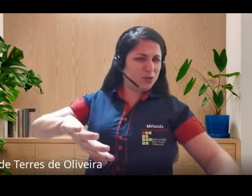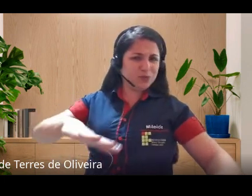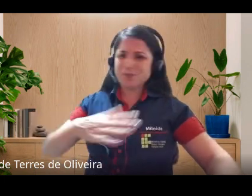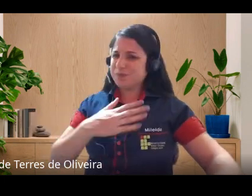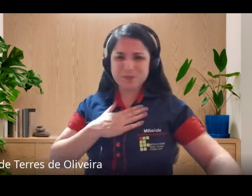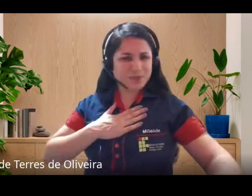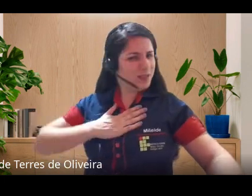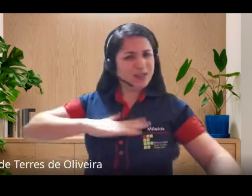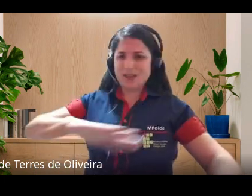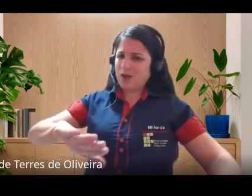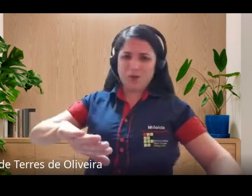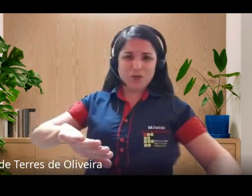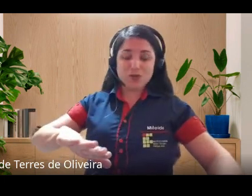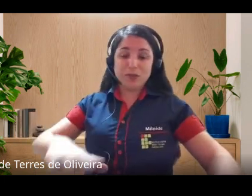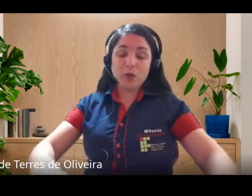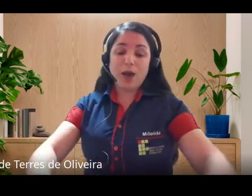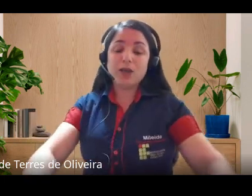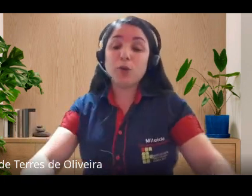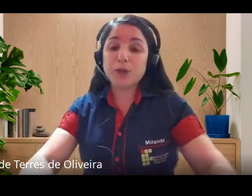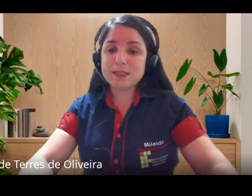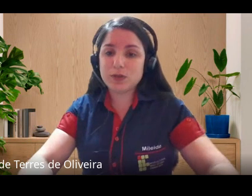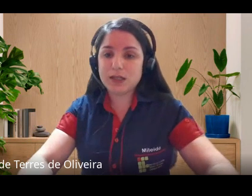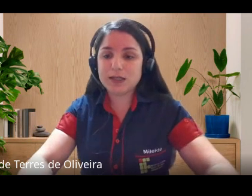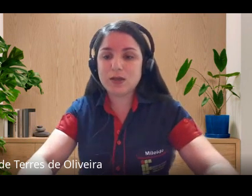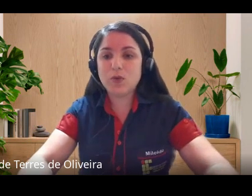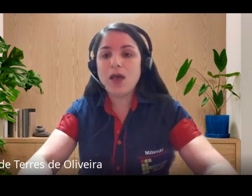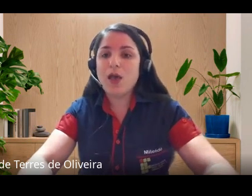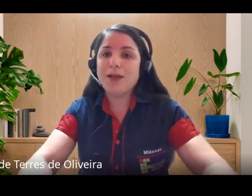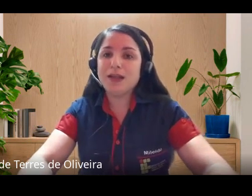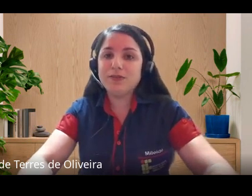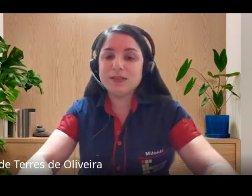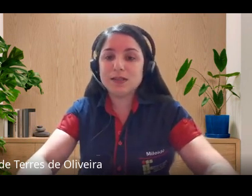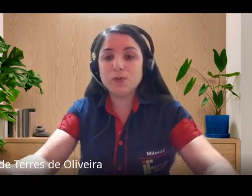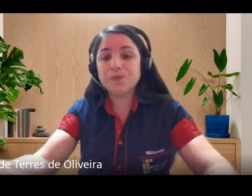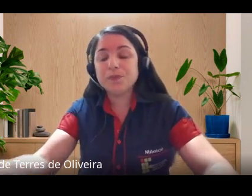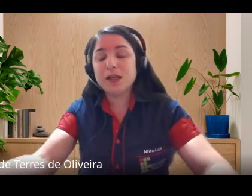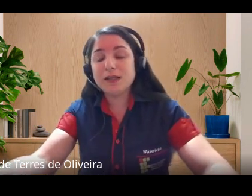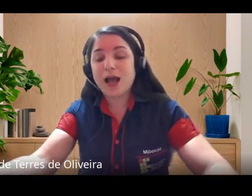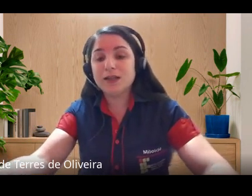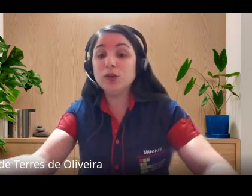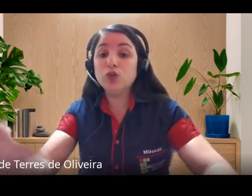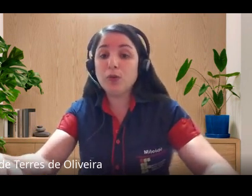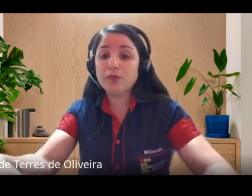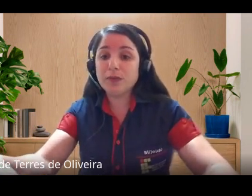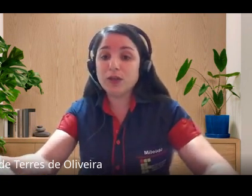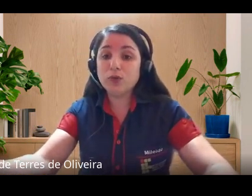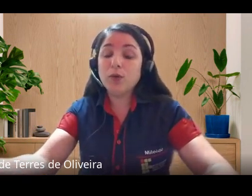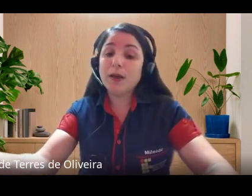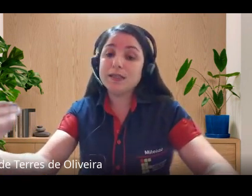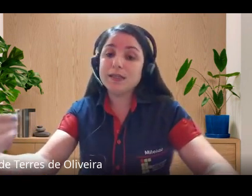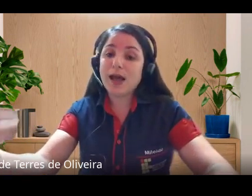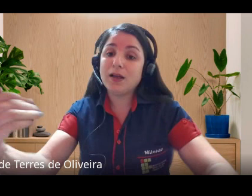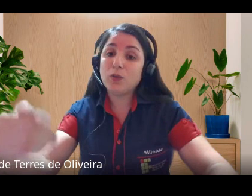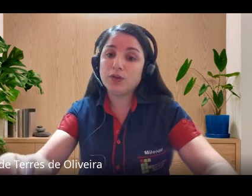gosto. Não gosto. Então, a incorporação da negação é uma derivação dada no movimento